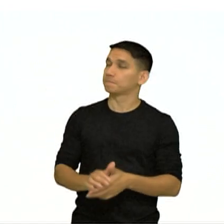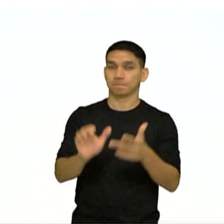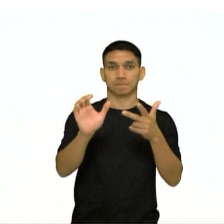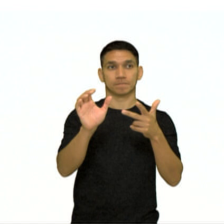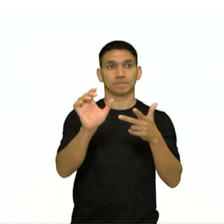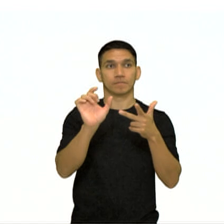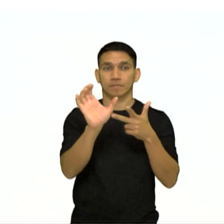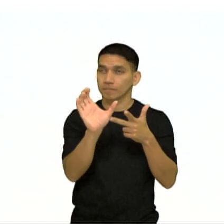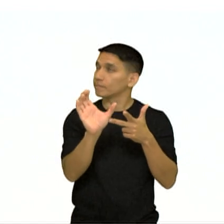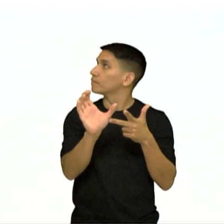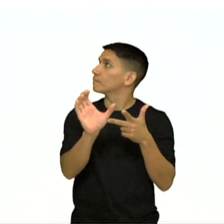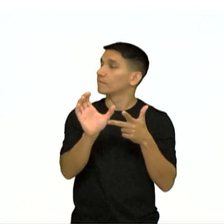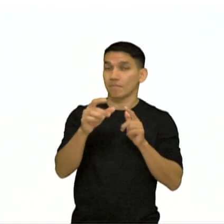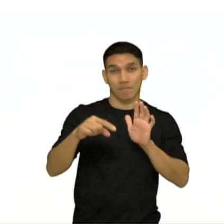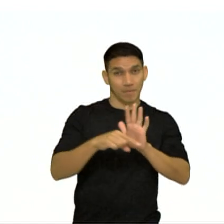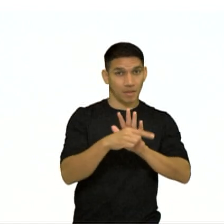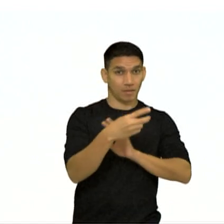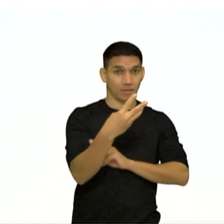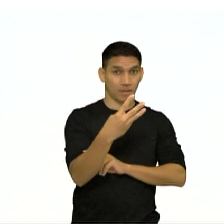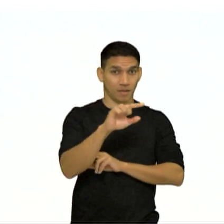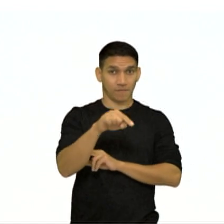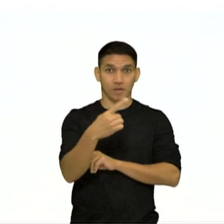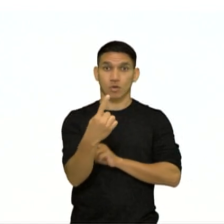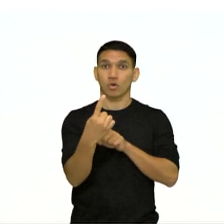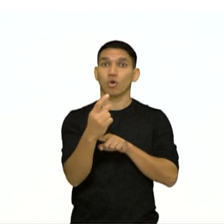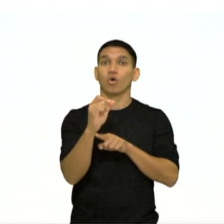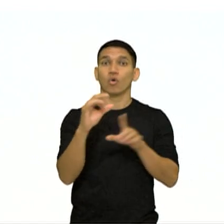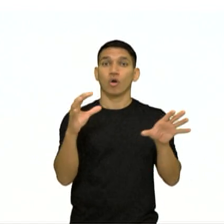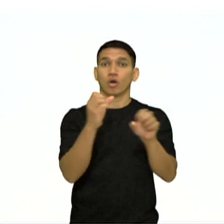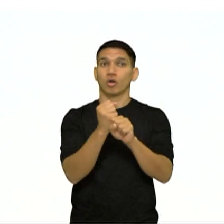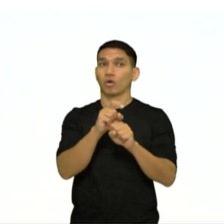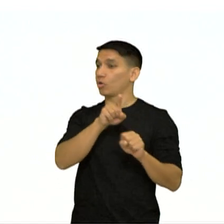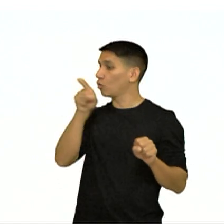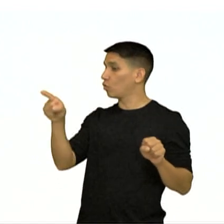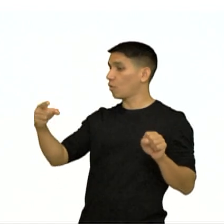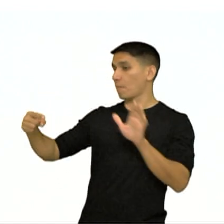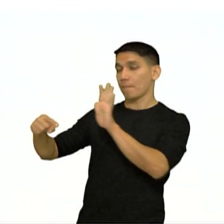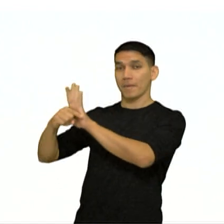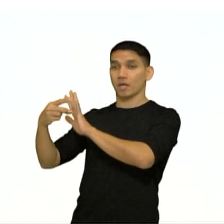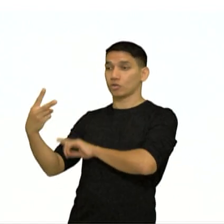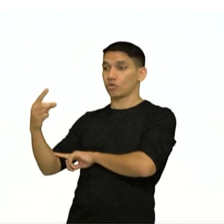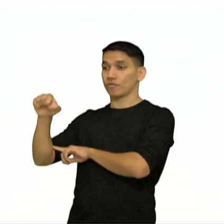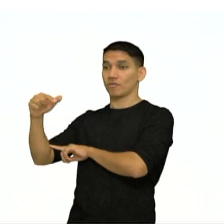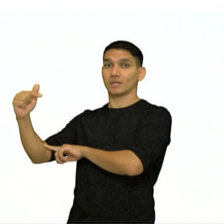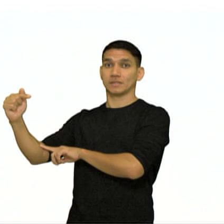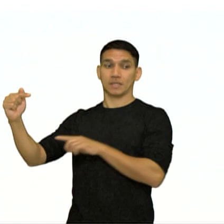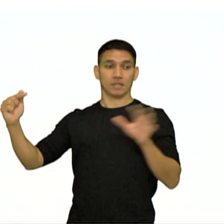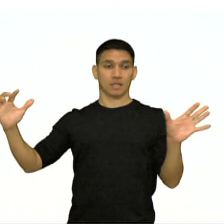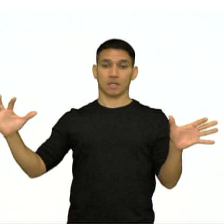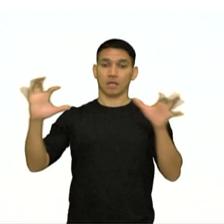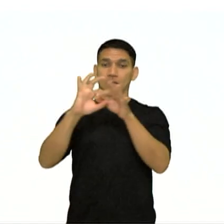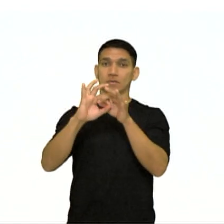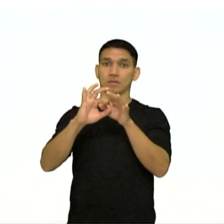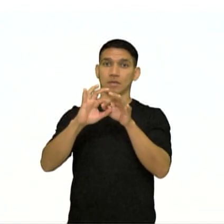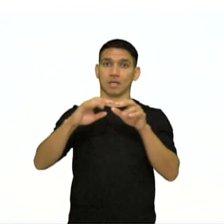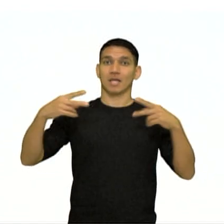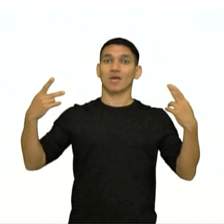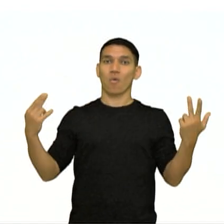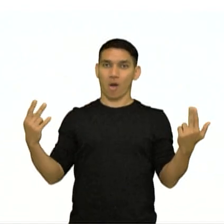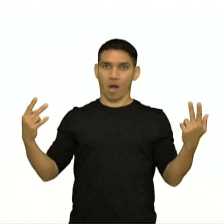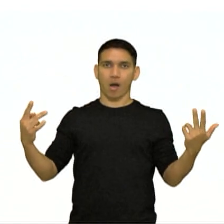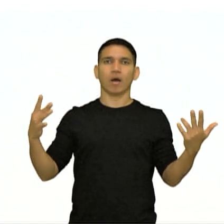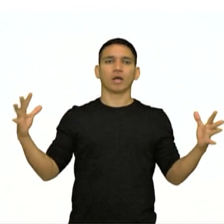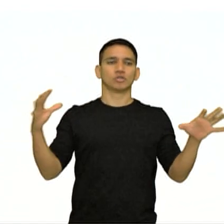o - 3,1 e aqui eu vou juntar o - 3,1 com o - 2,7 que nem sinais iguais a gente